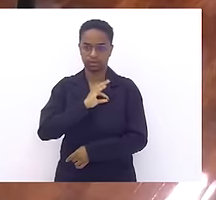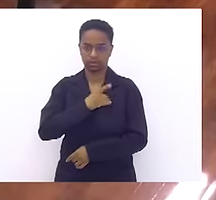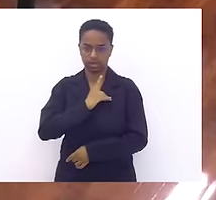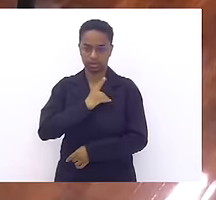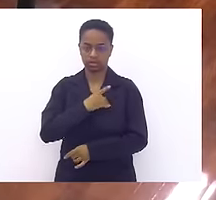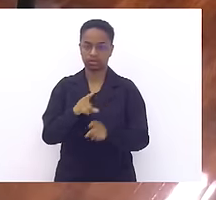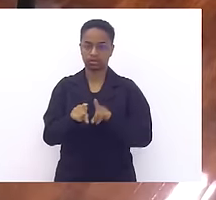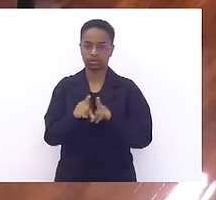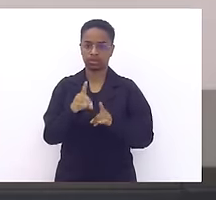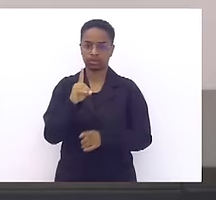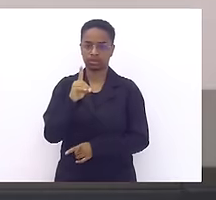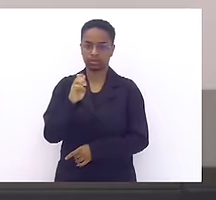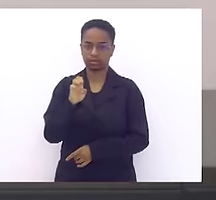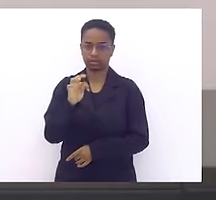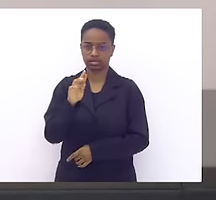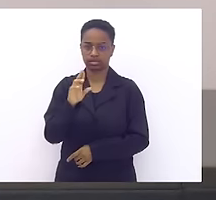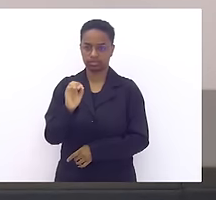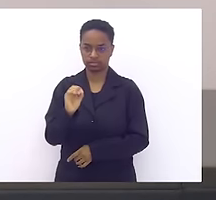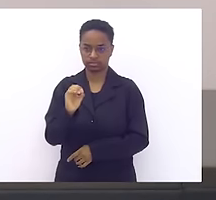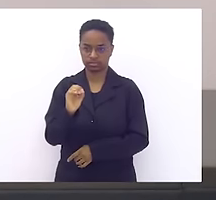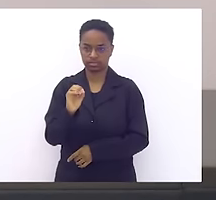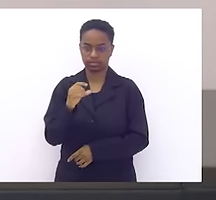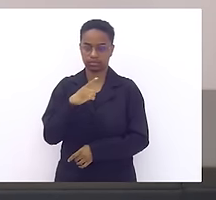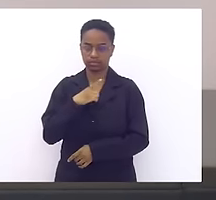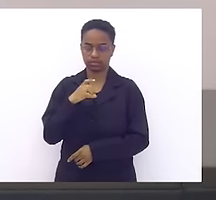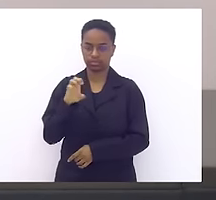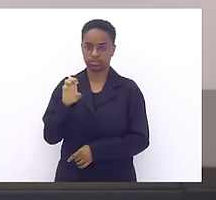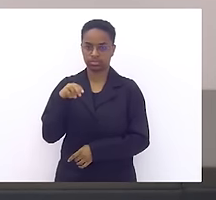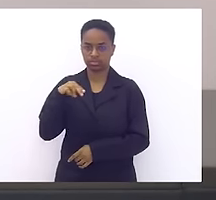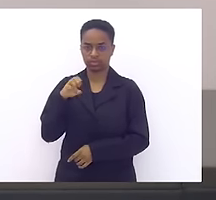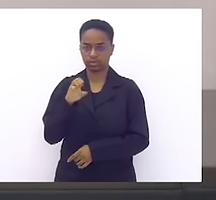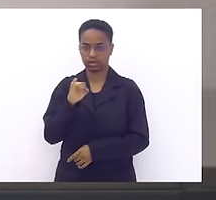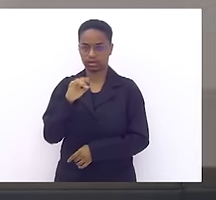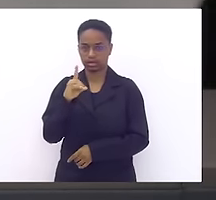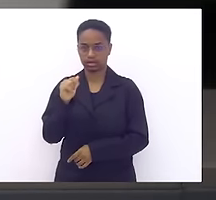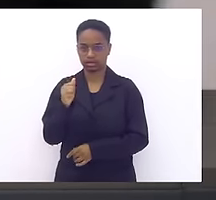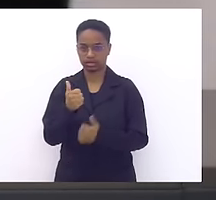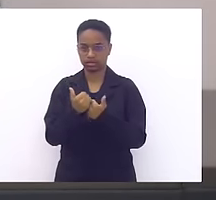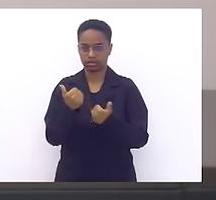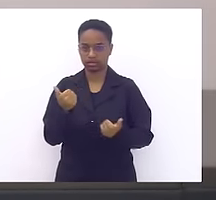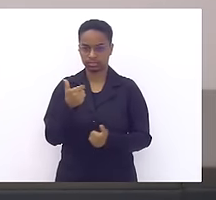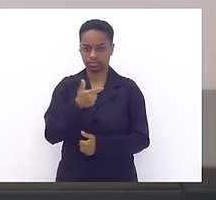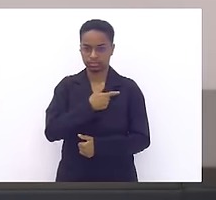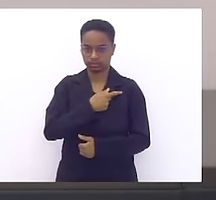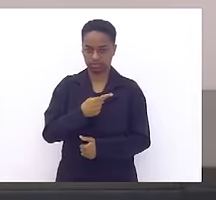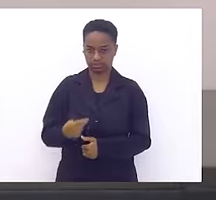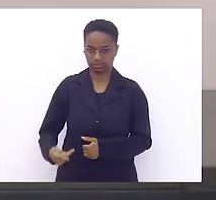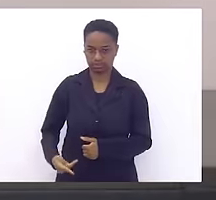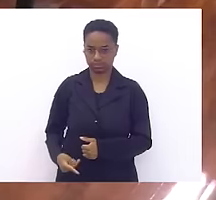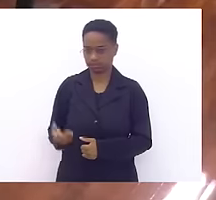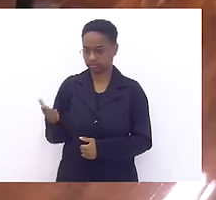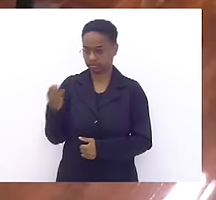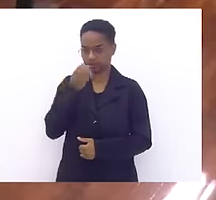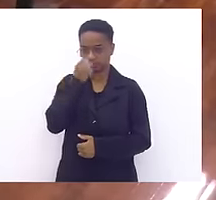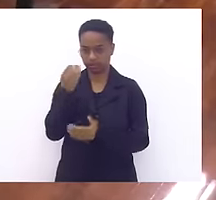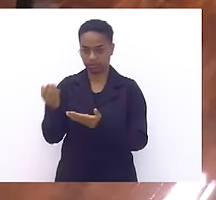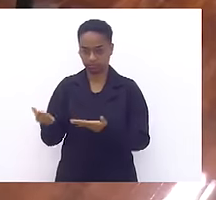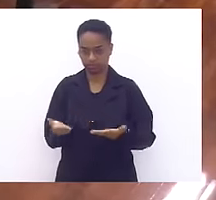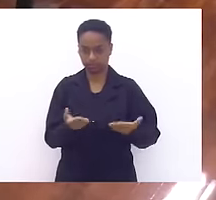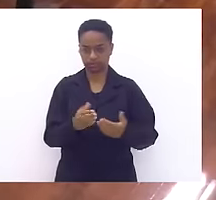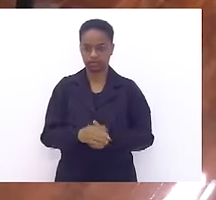pelo Detro Eneida Ferreira da Silva Paes vice-presidente cadê seja bem-vinda